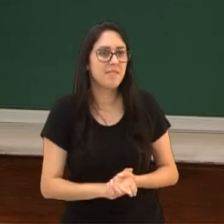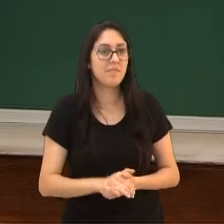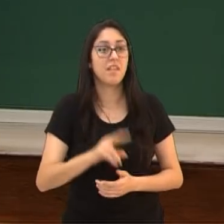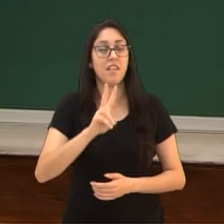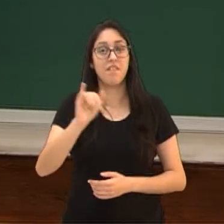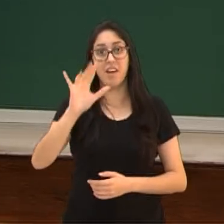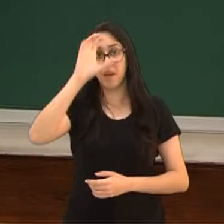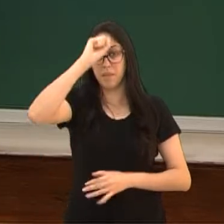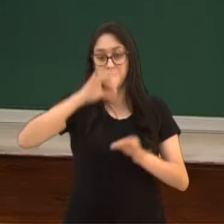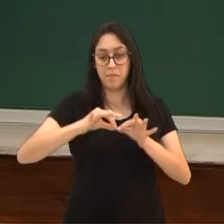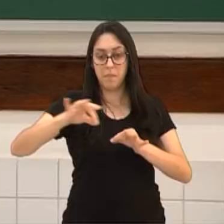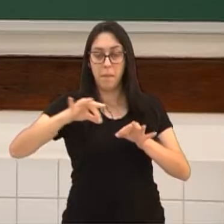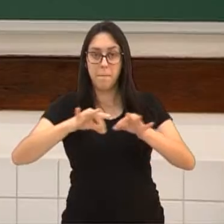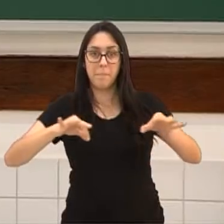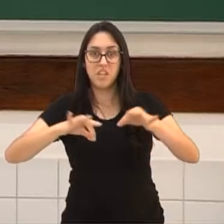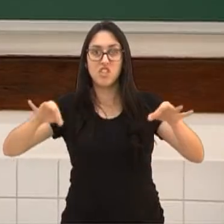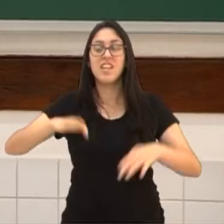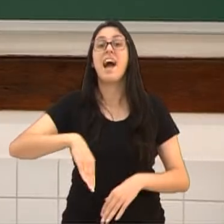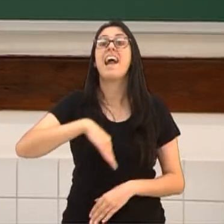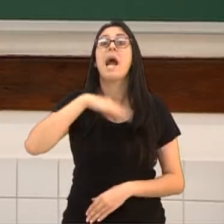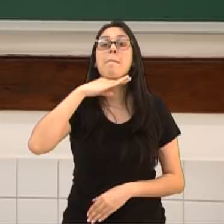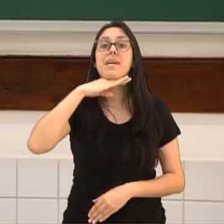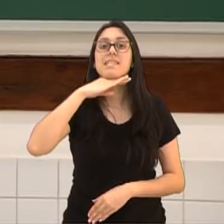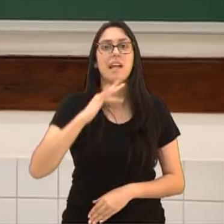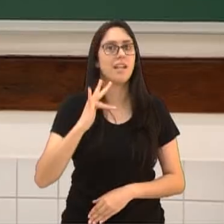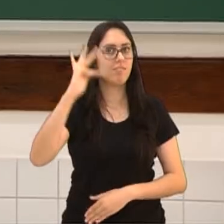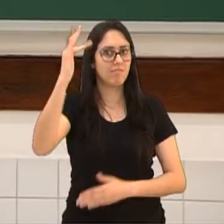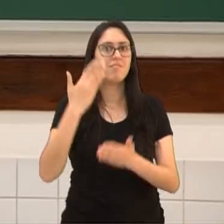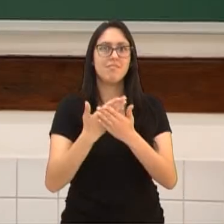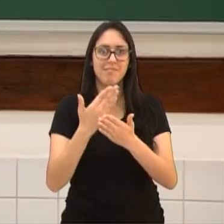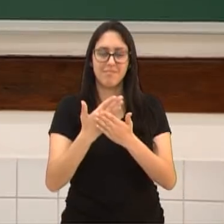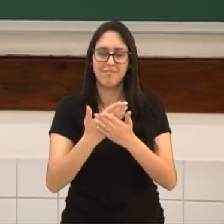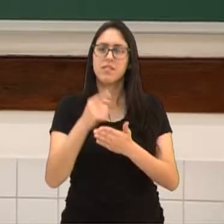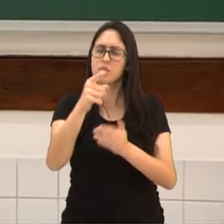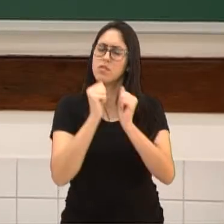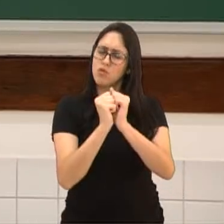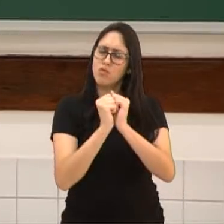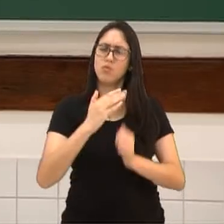de capacidade. Então, não perca a próxima aula. Fica